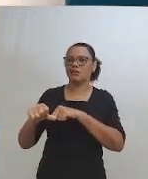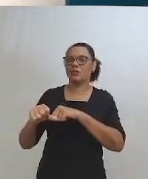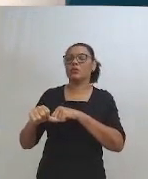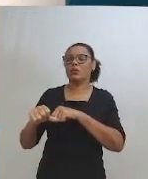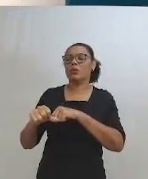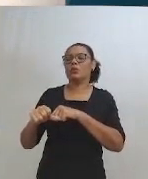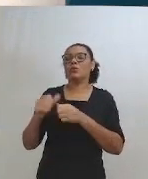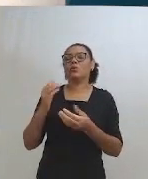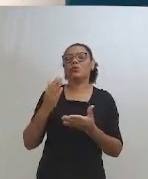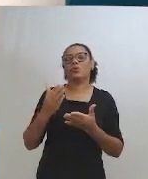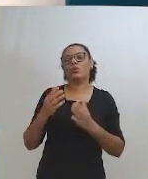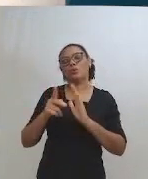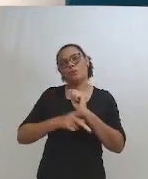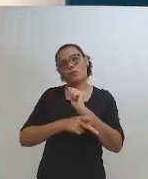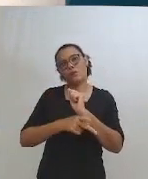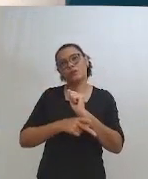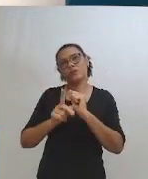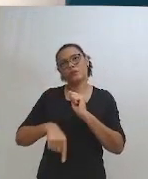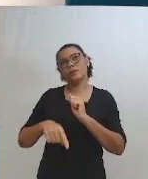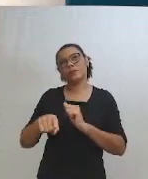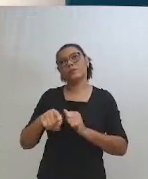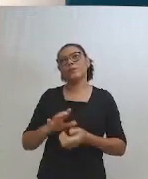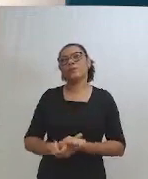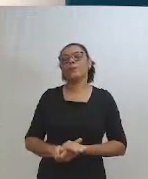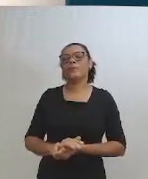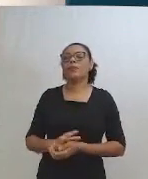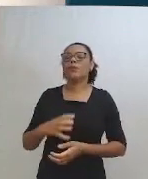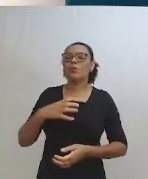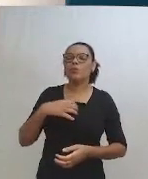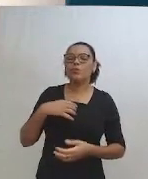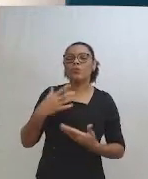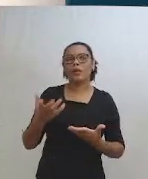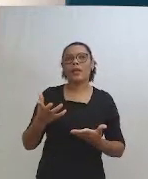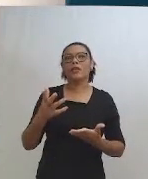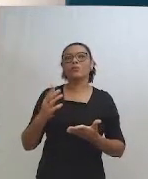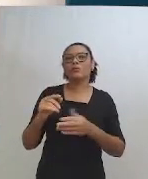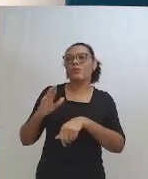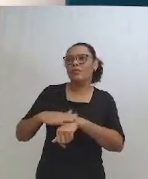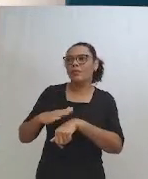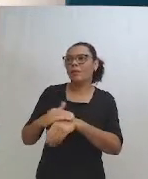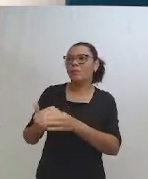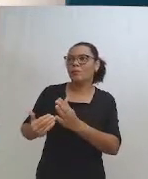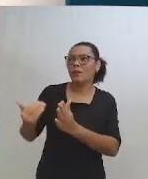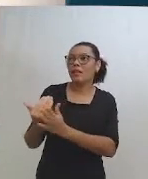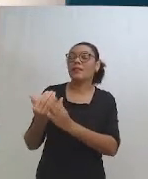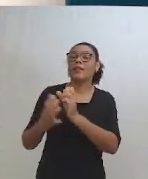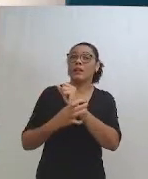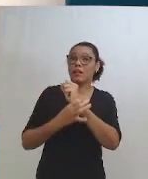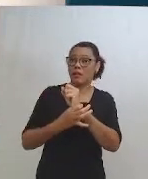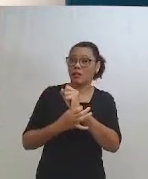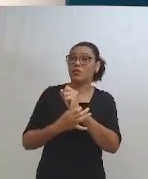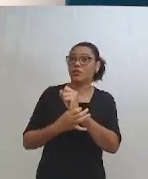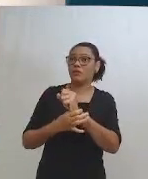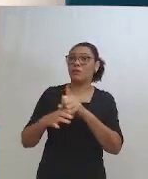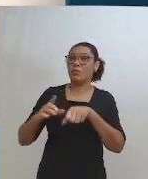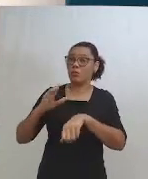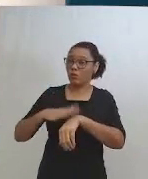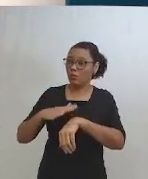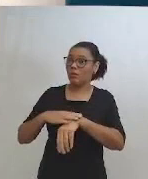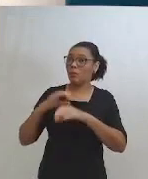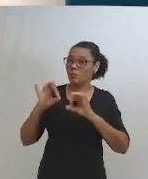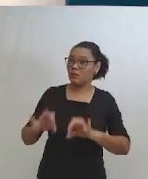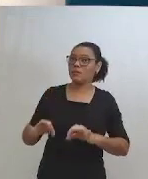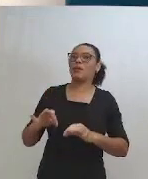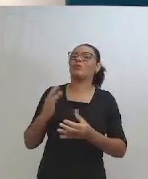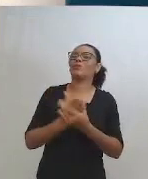casa é uníssona, no sentido de que a aferição do excesso de prazo reclama observância da garantia da duração razoável do processo prevista no artigo 5º